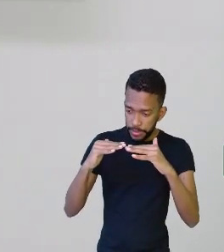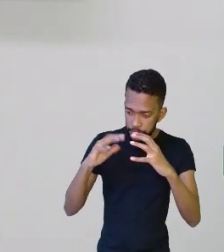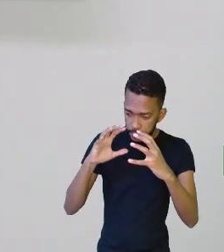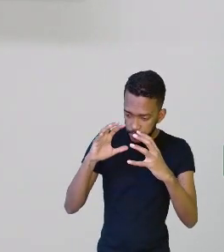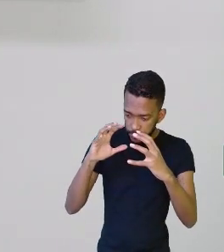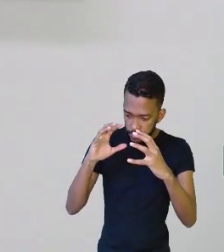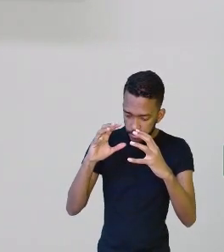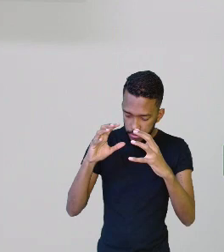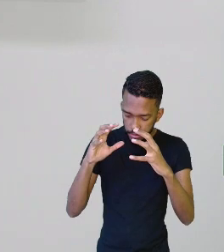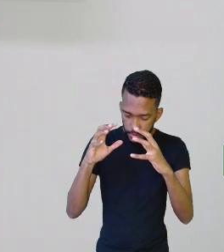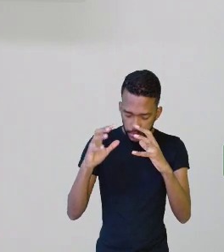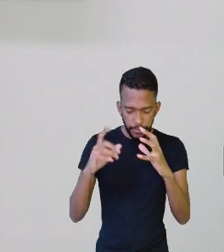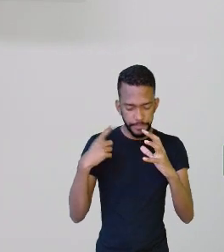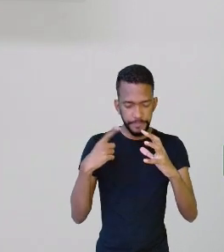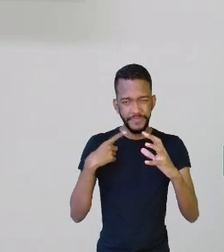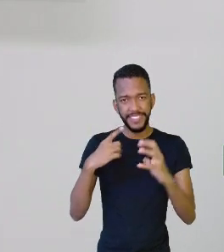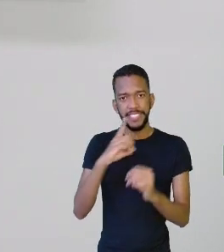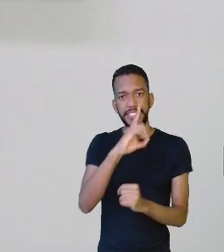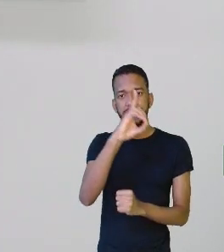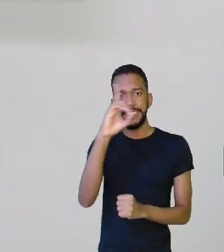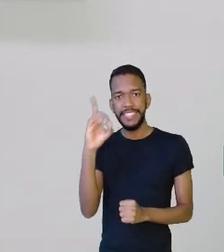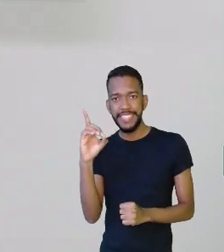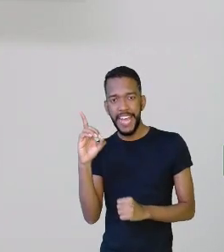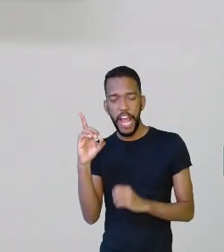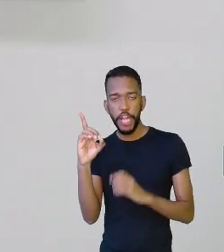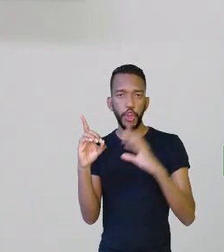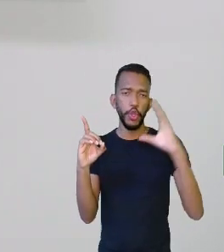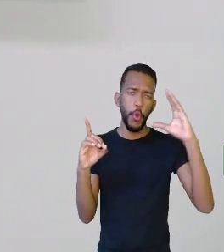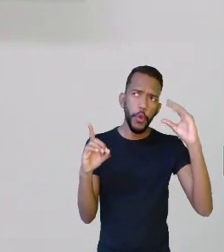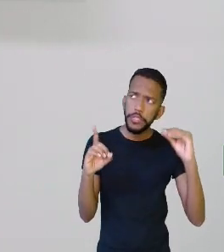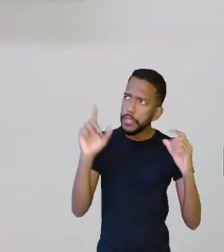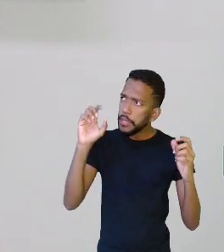através dessa sucessão de dias e de noite.